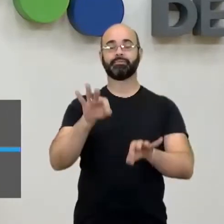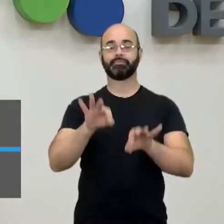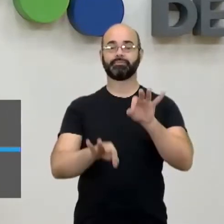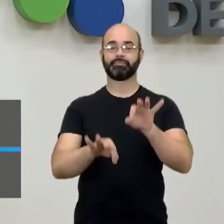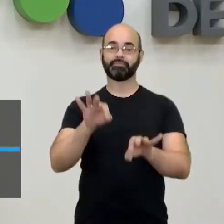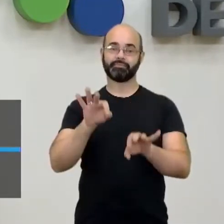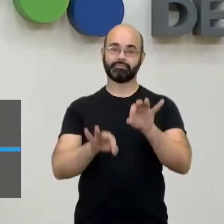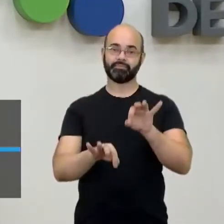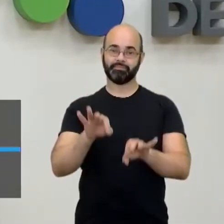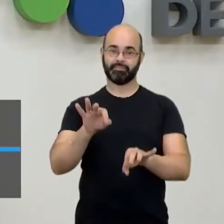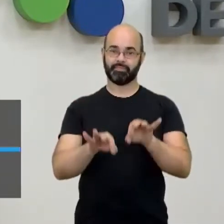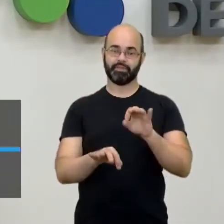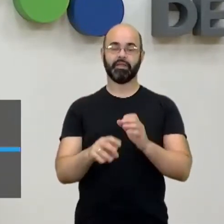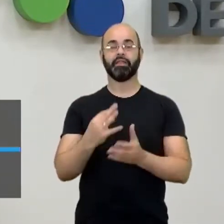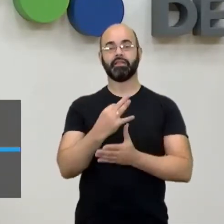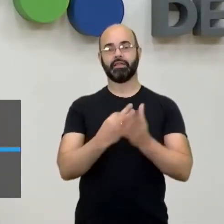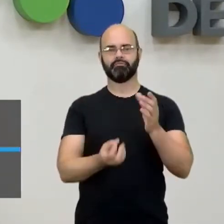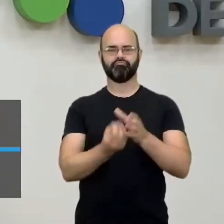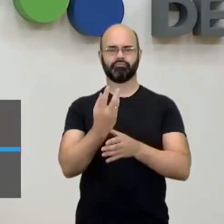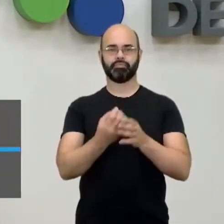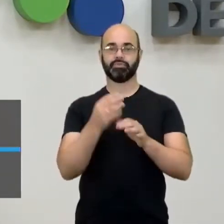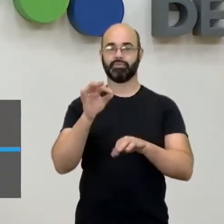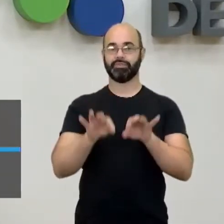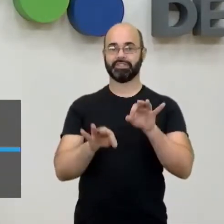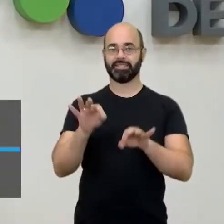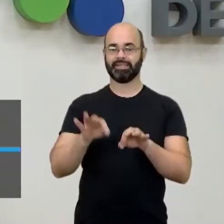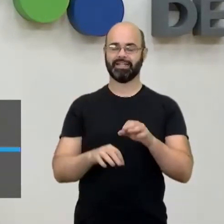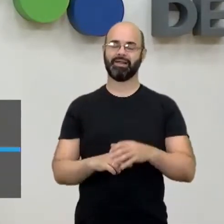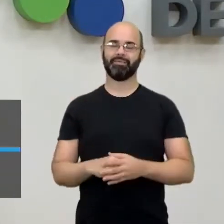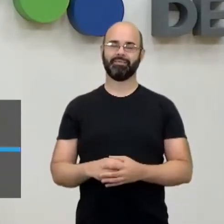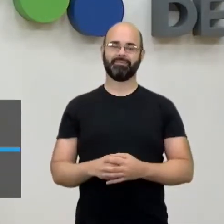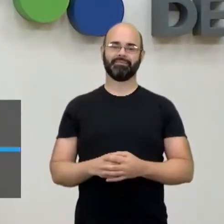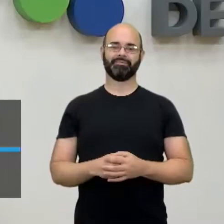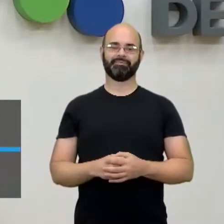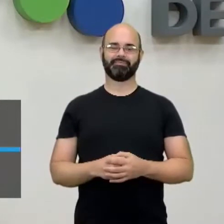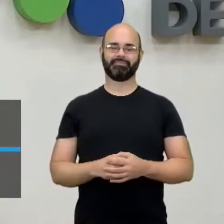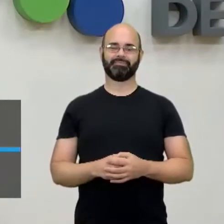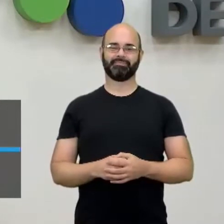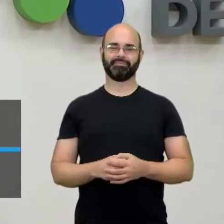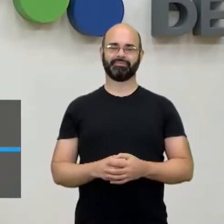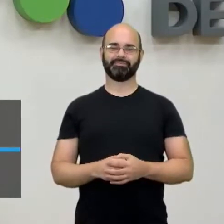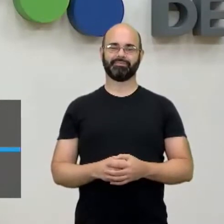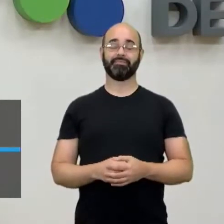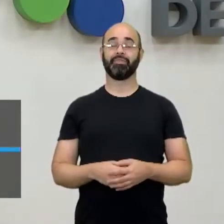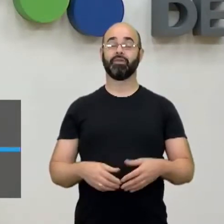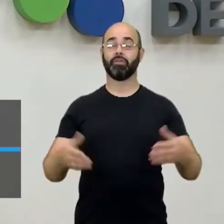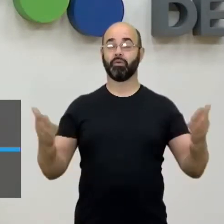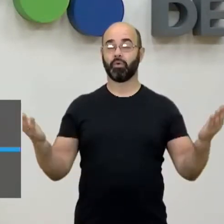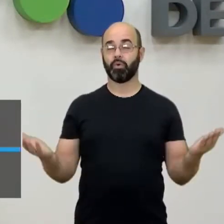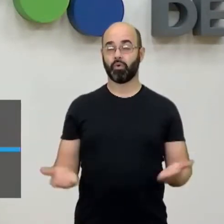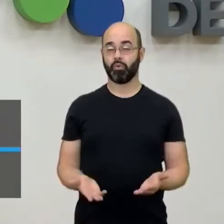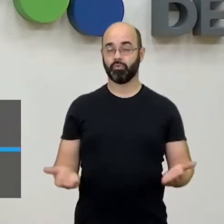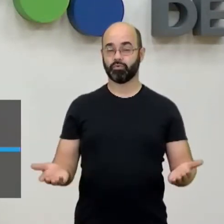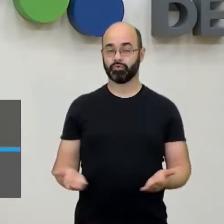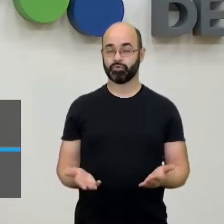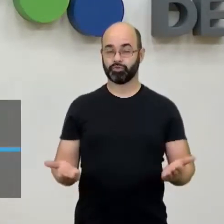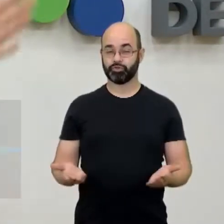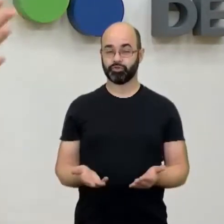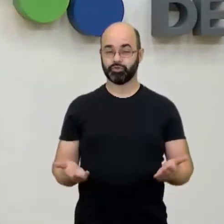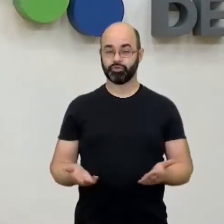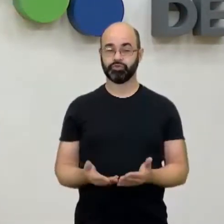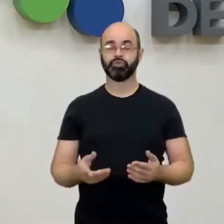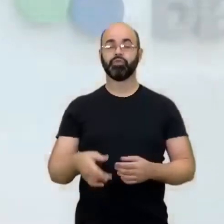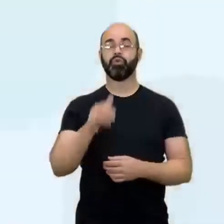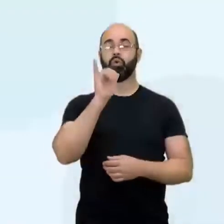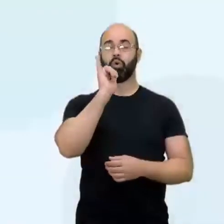qual é a aula de hoje? Vamos ao que interessa. Hoje a gente começa aí a imersão no universo do mundo dos contos fantásticos,